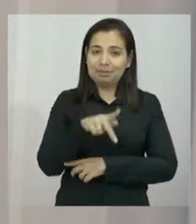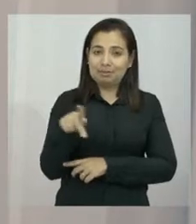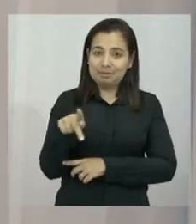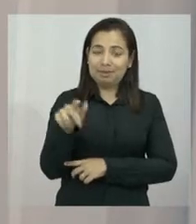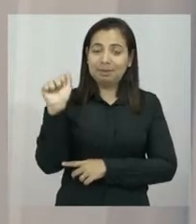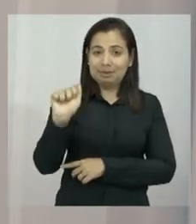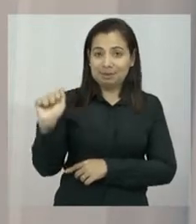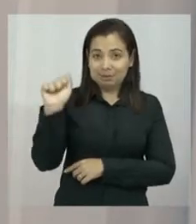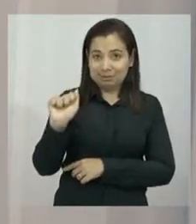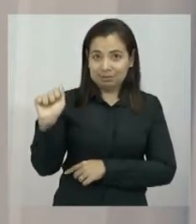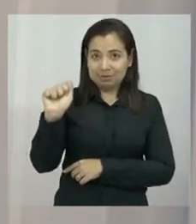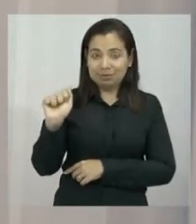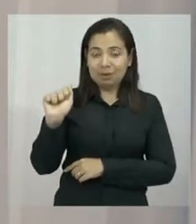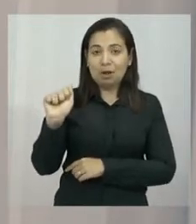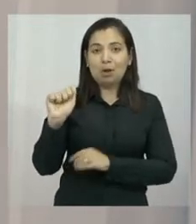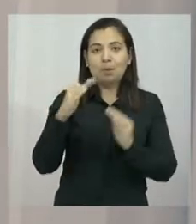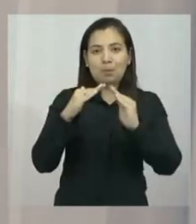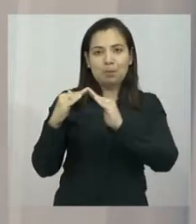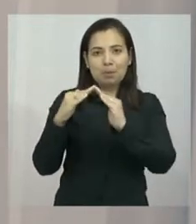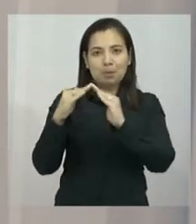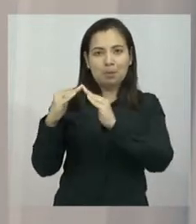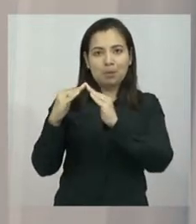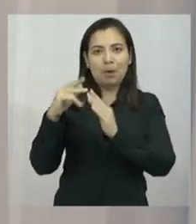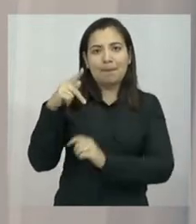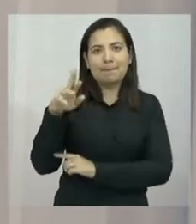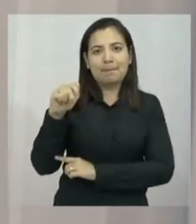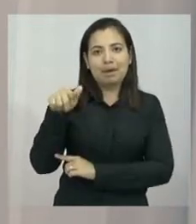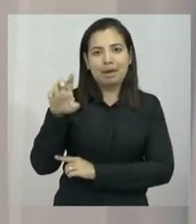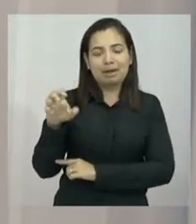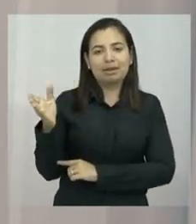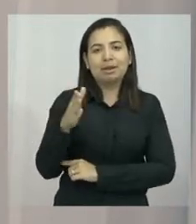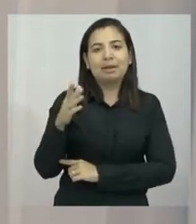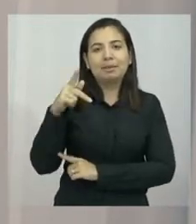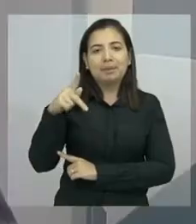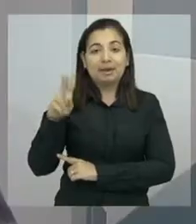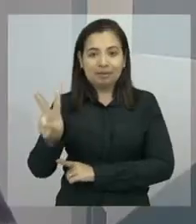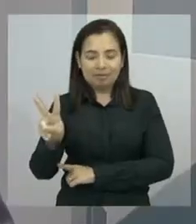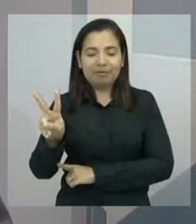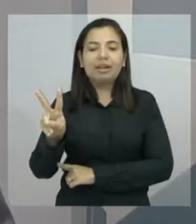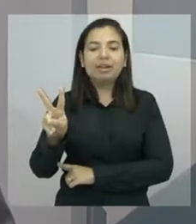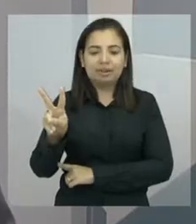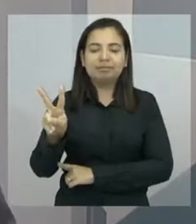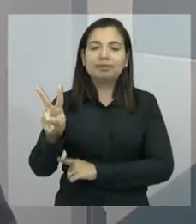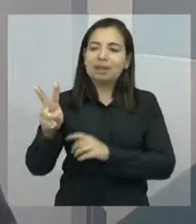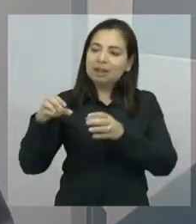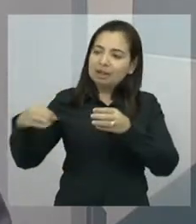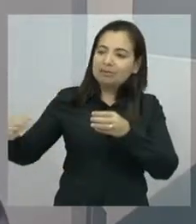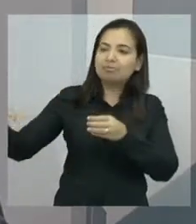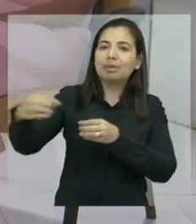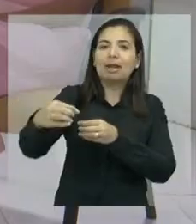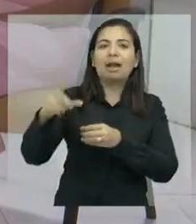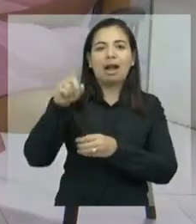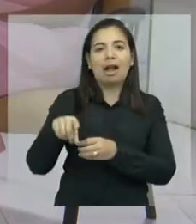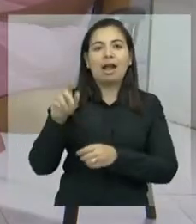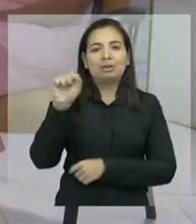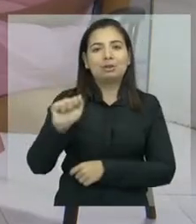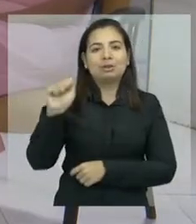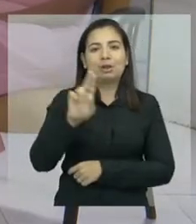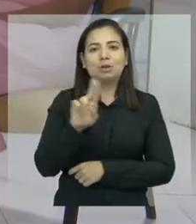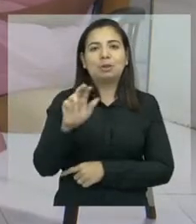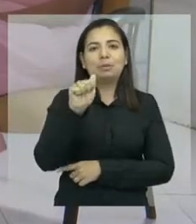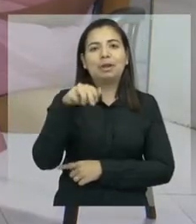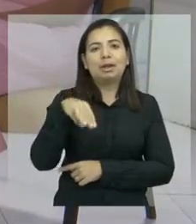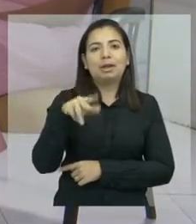da Associação dos Moradores do Parque Presidente Vargas e Adjacências, a Ampreva. Dona Rosa,